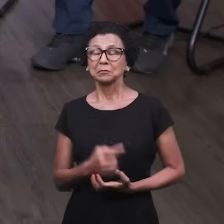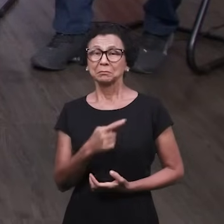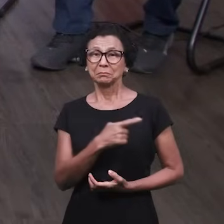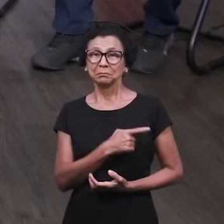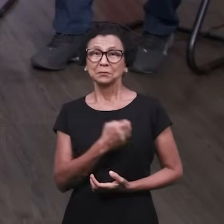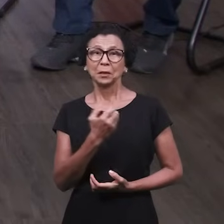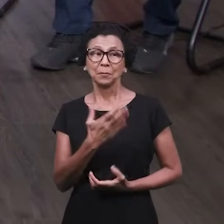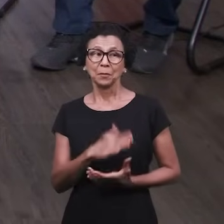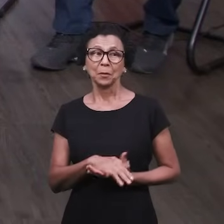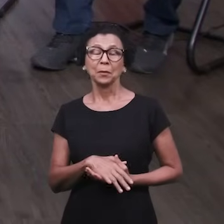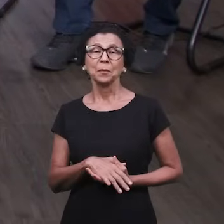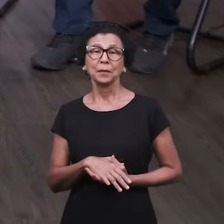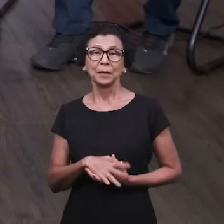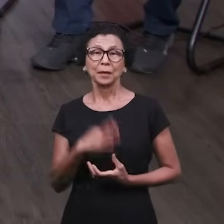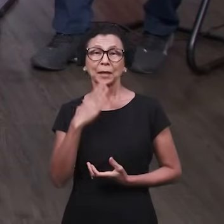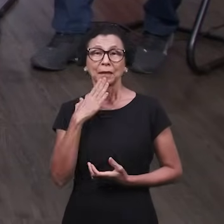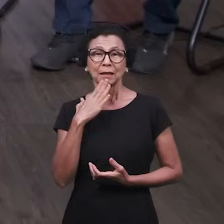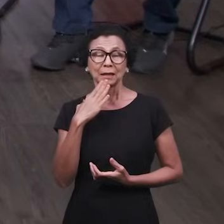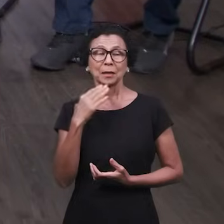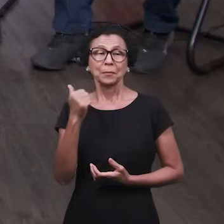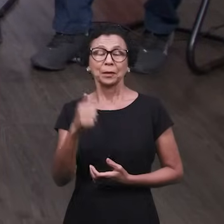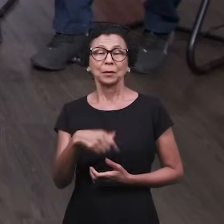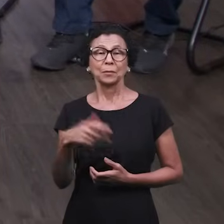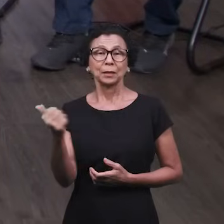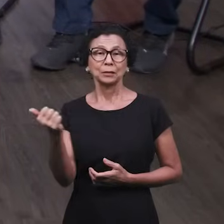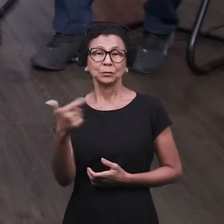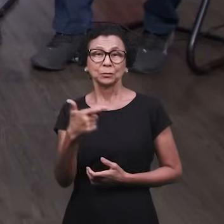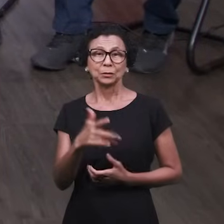olha aí. E vocês